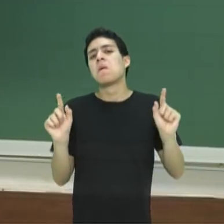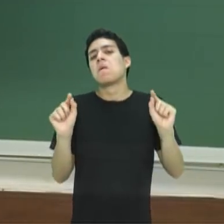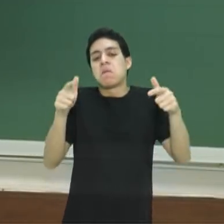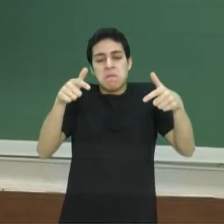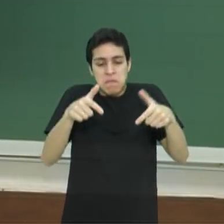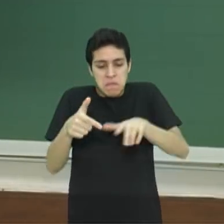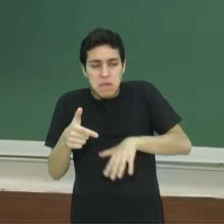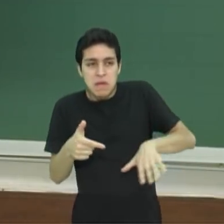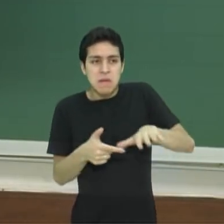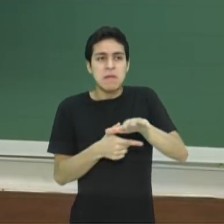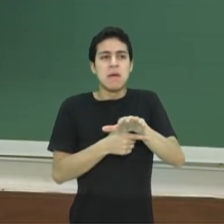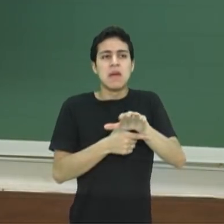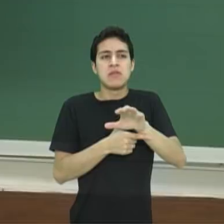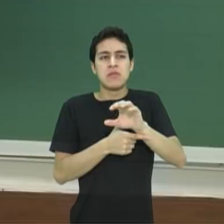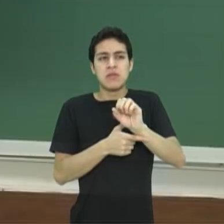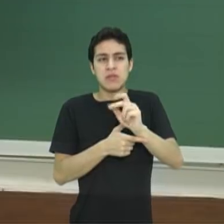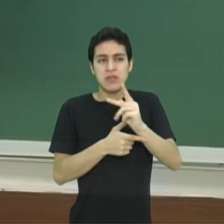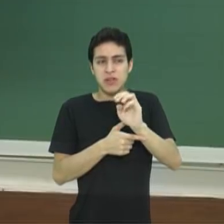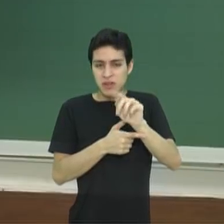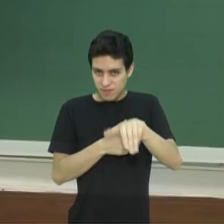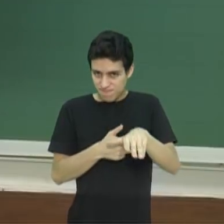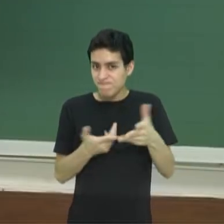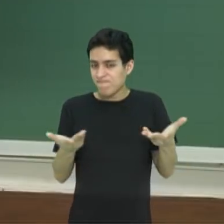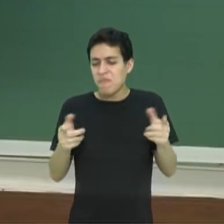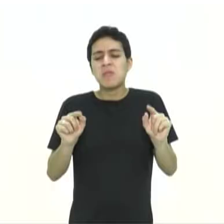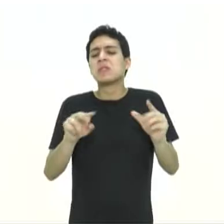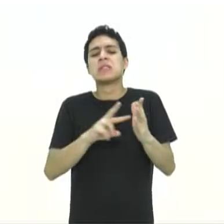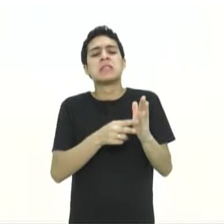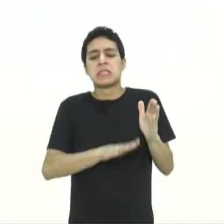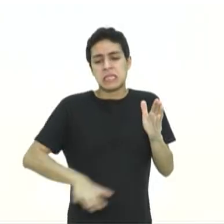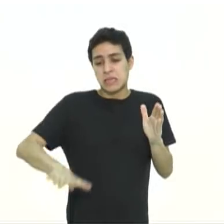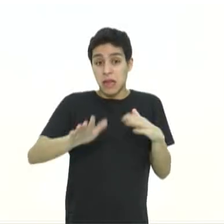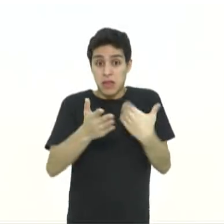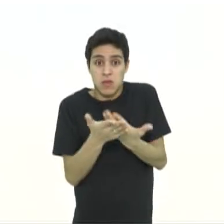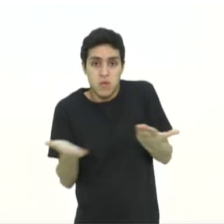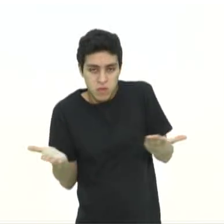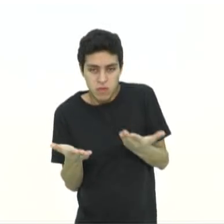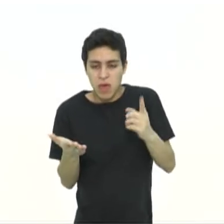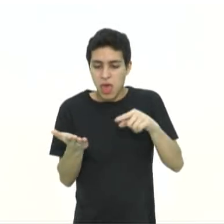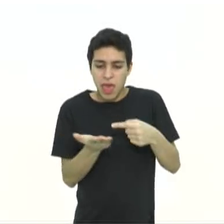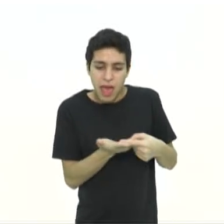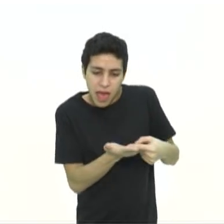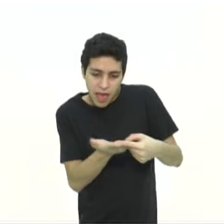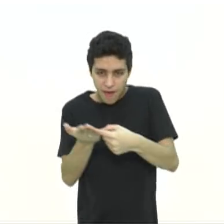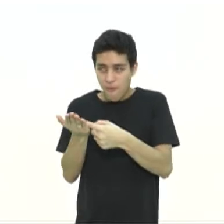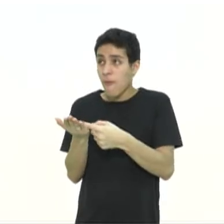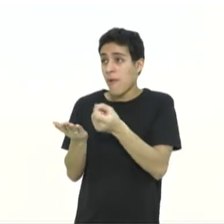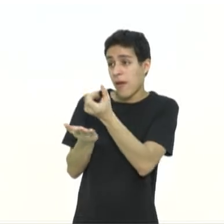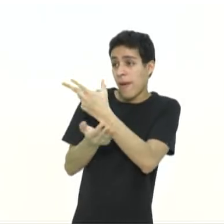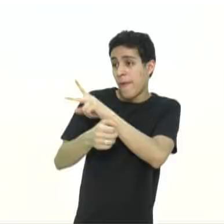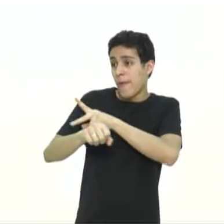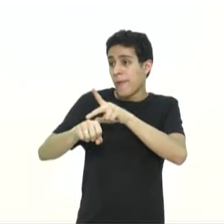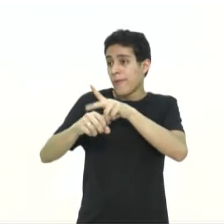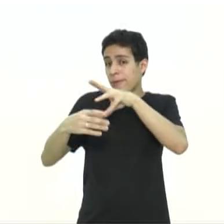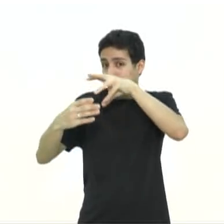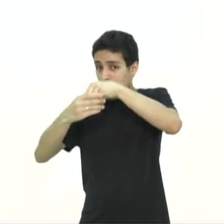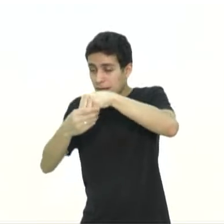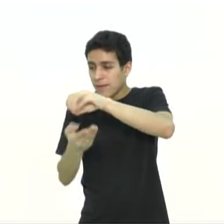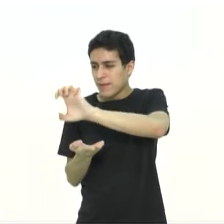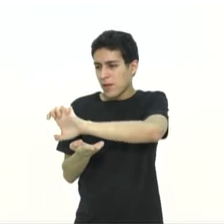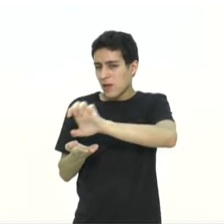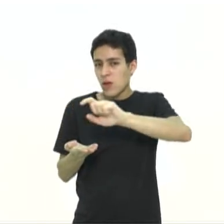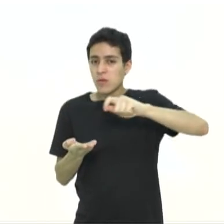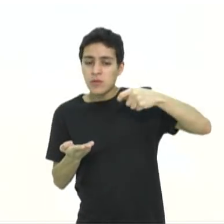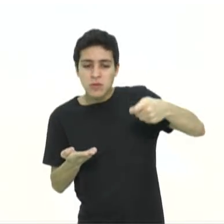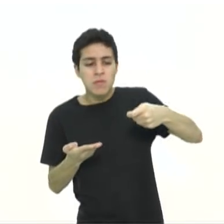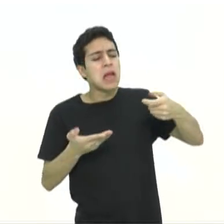espaço Schengen. O que foi não, porque ele ainda é. Foi o acordo, uma convenção entre alguns países europeus sobre uma política